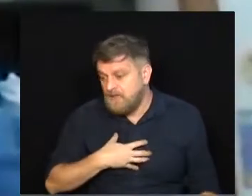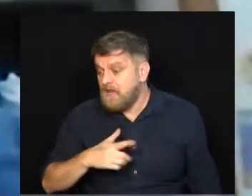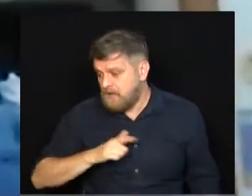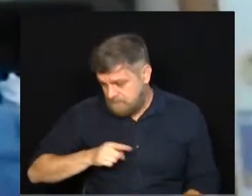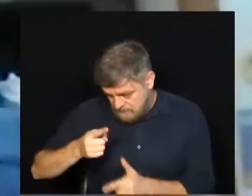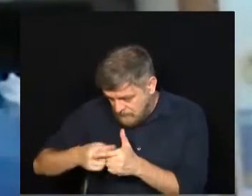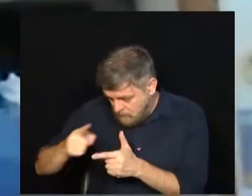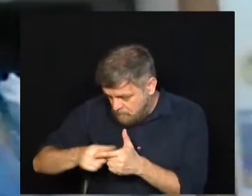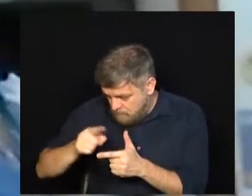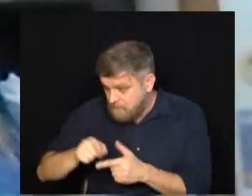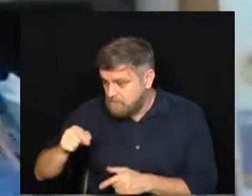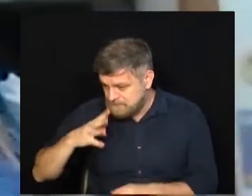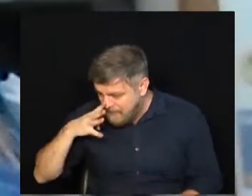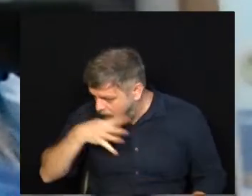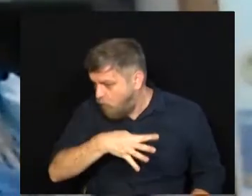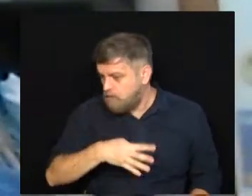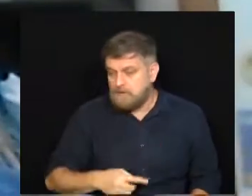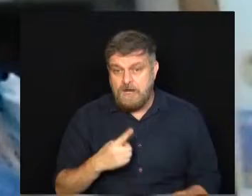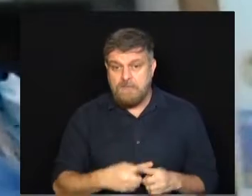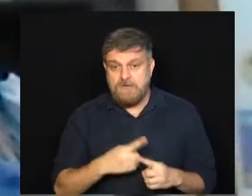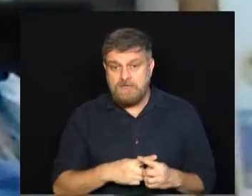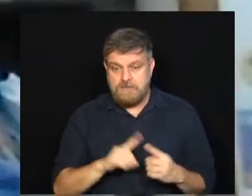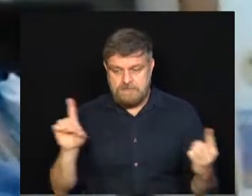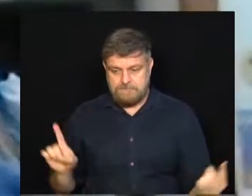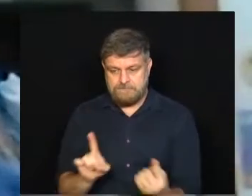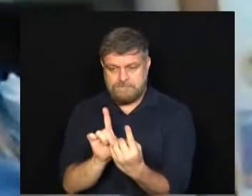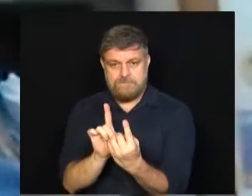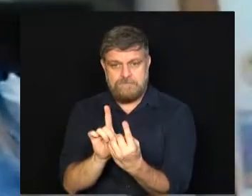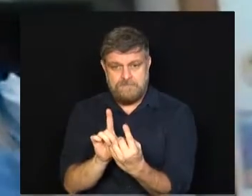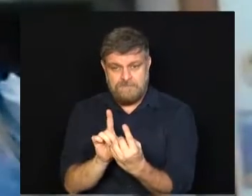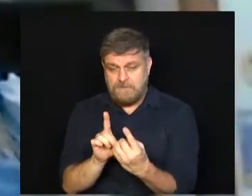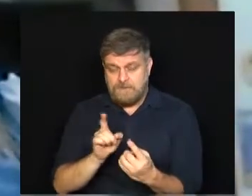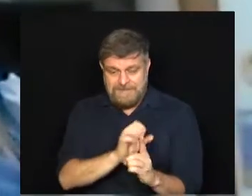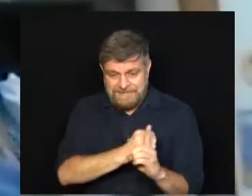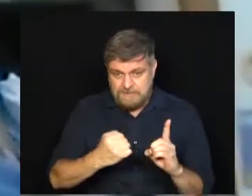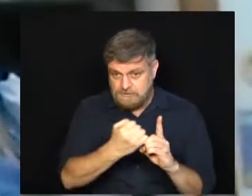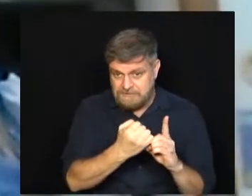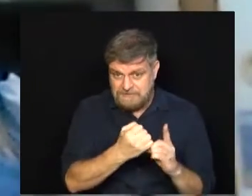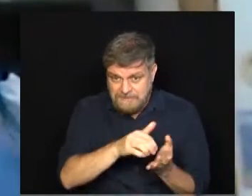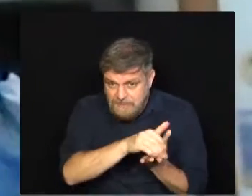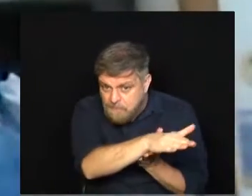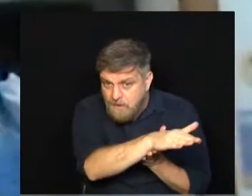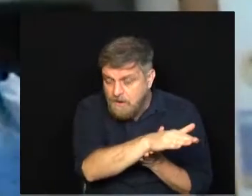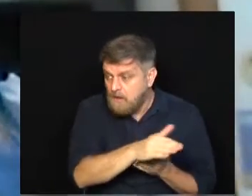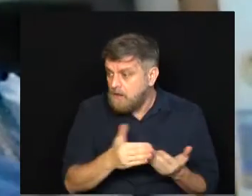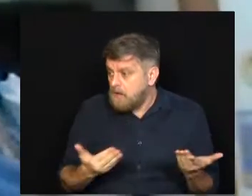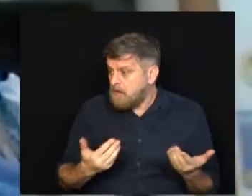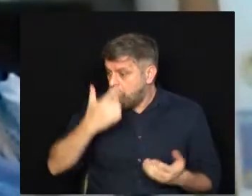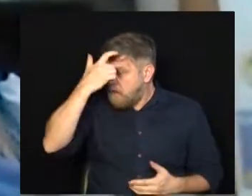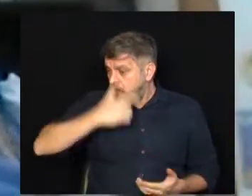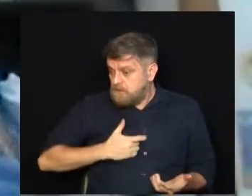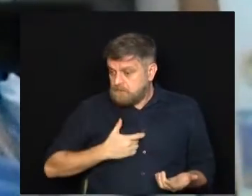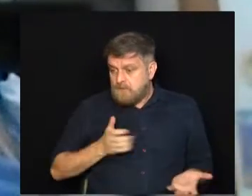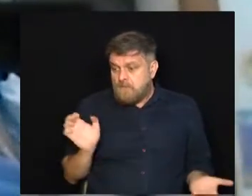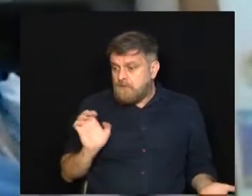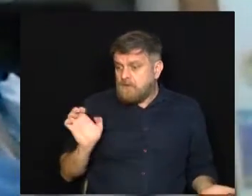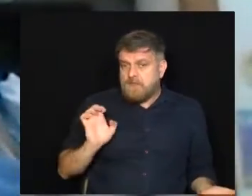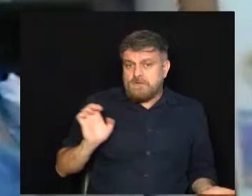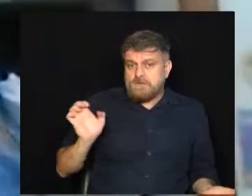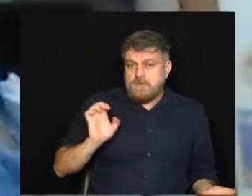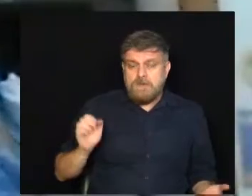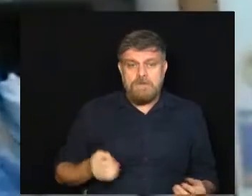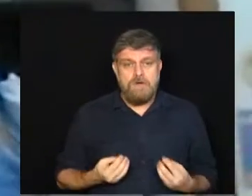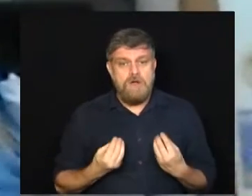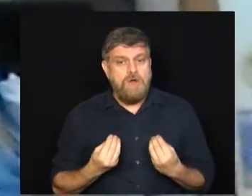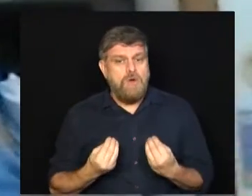contra homossexuais. Porque se eu não posso ser homossexual na sociedade, eu não posso ser homossexual. Então, desde